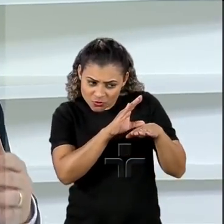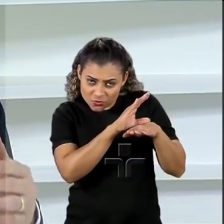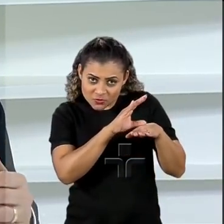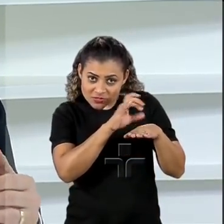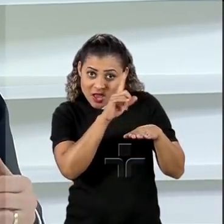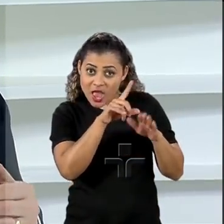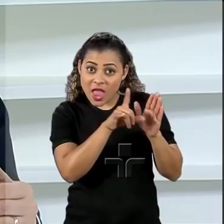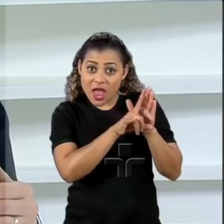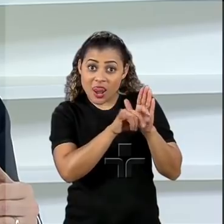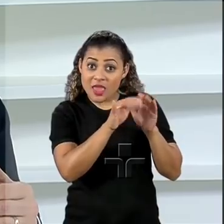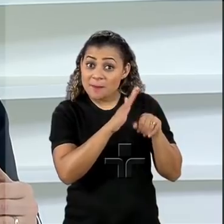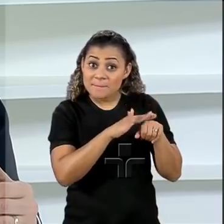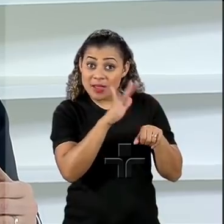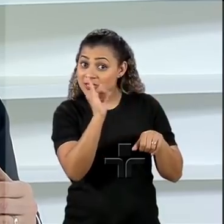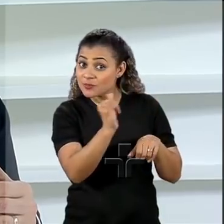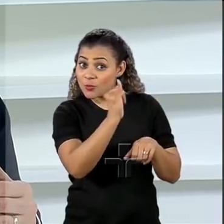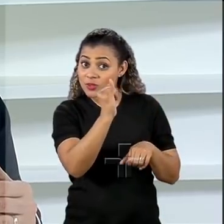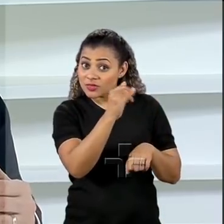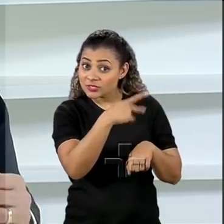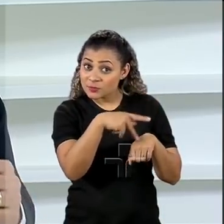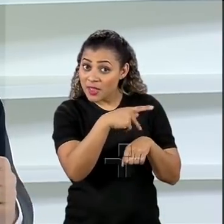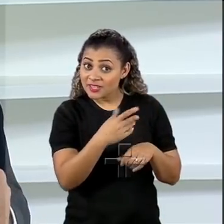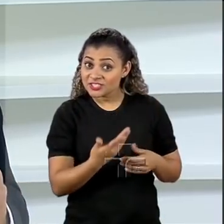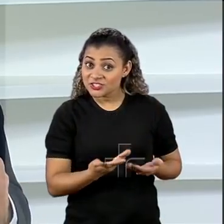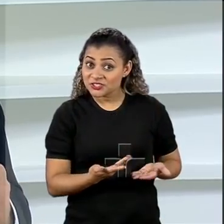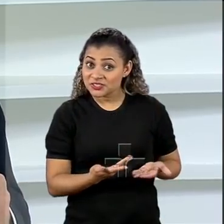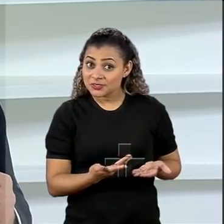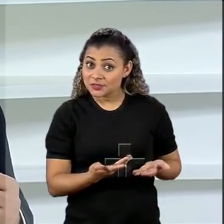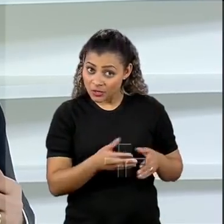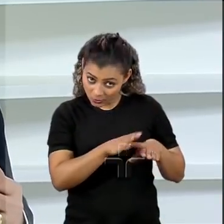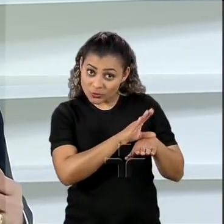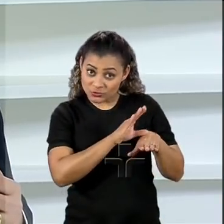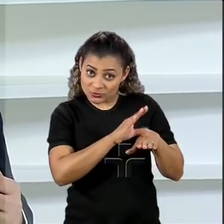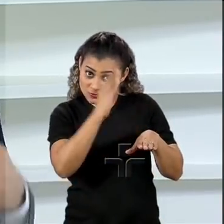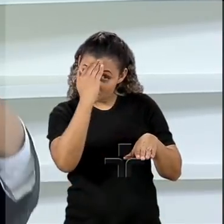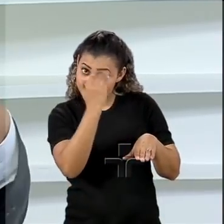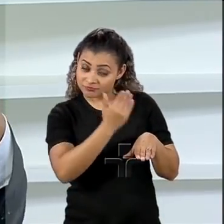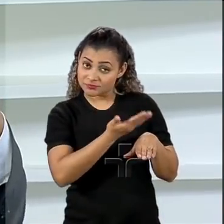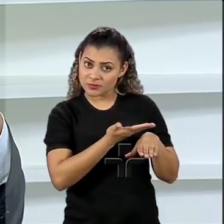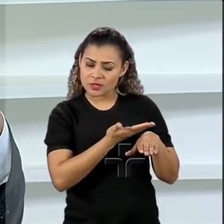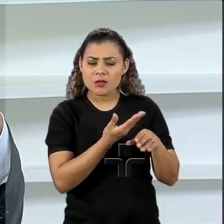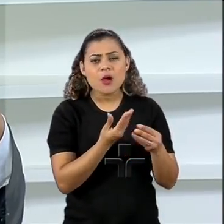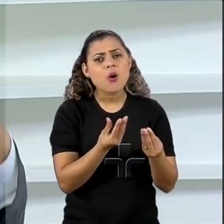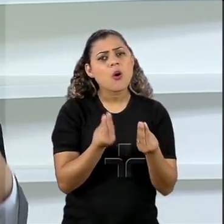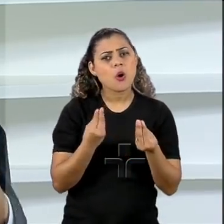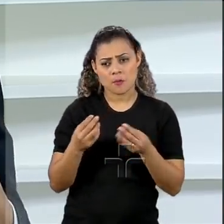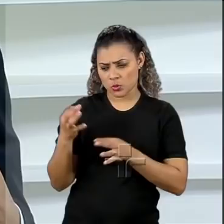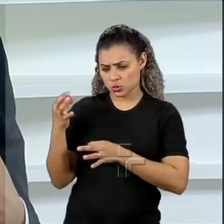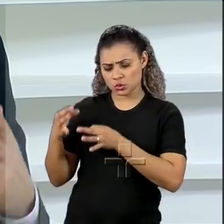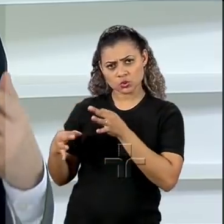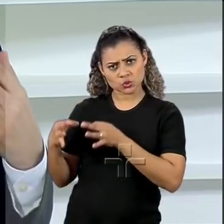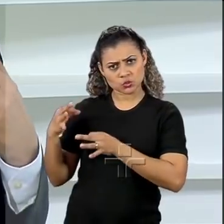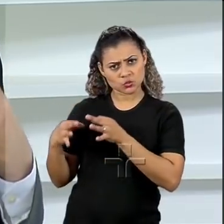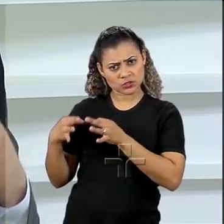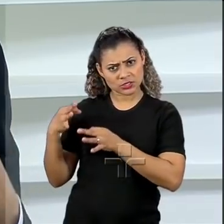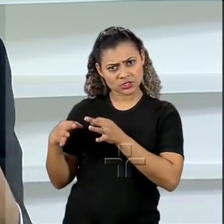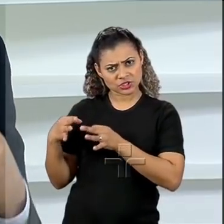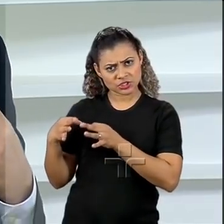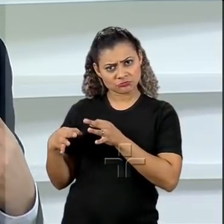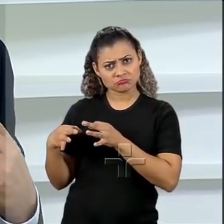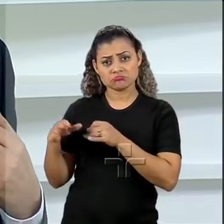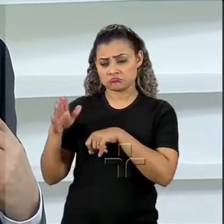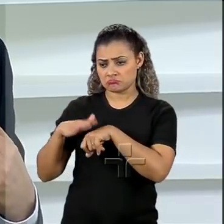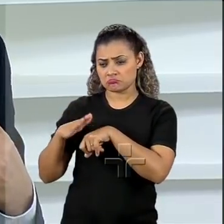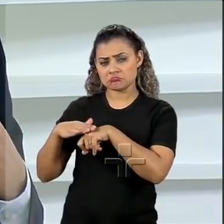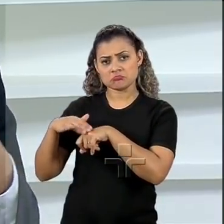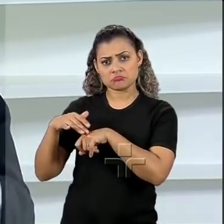lei mais importante do país. Então, eu não entendo como os juízes, que são aqueles defensores